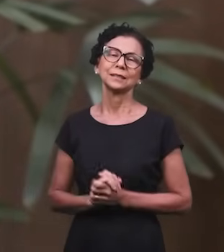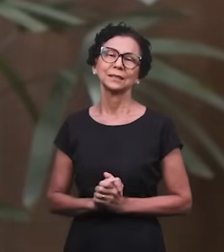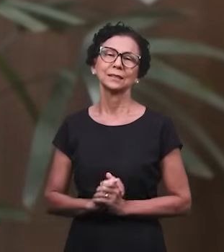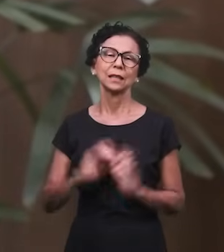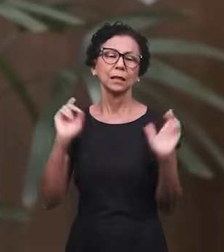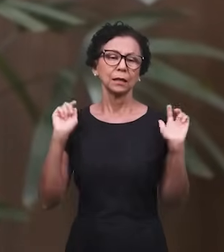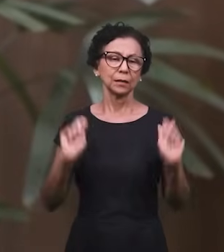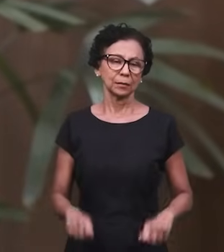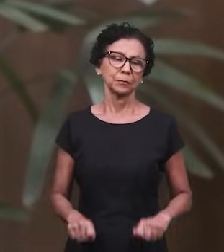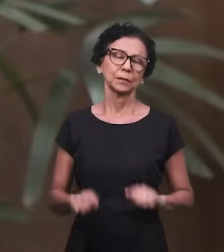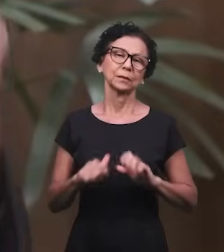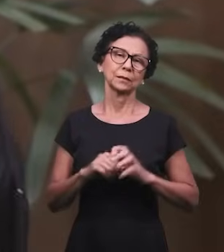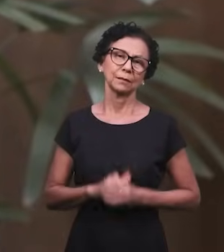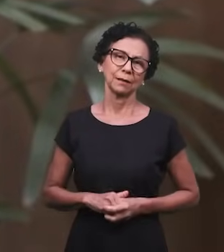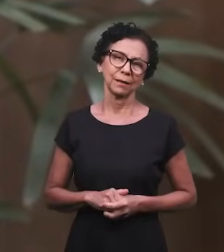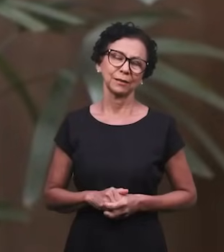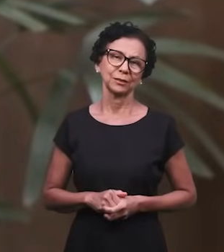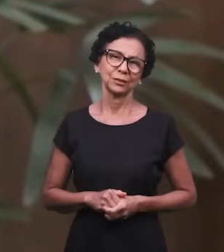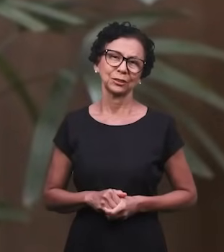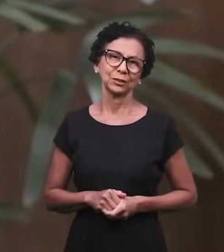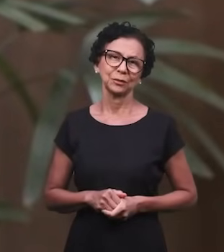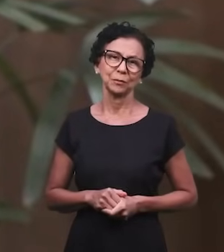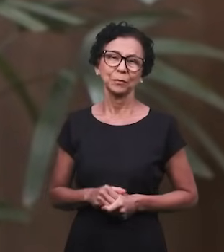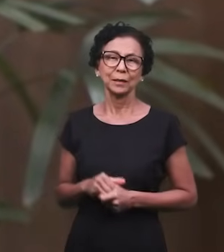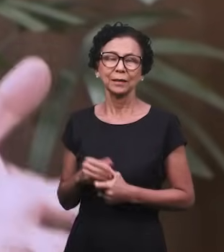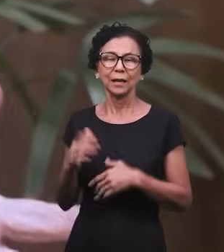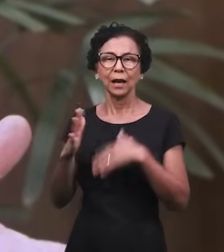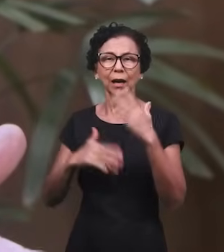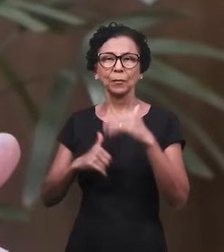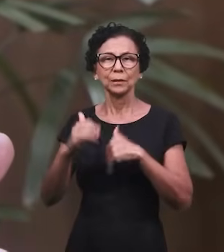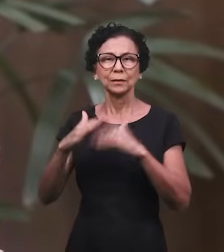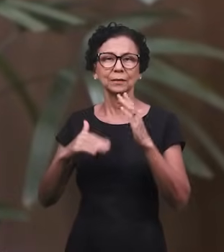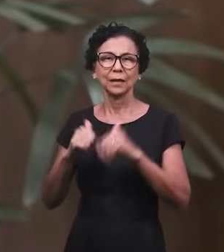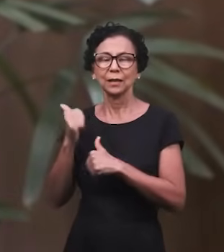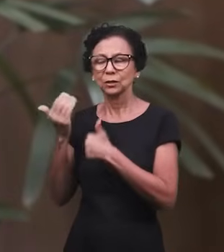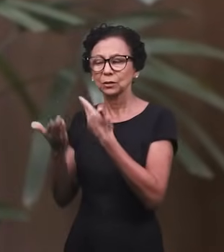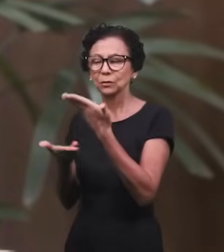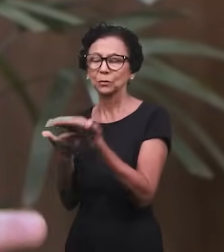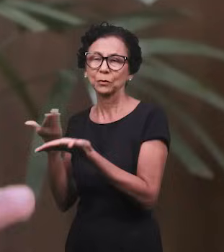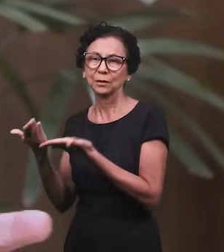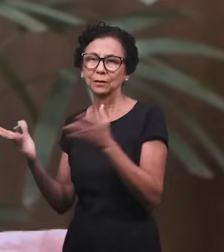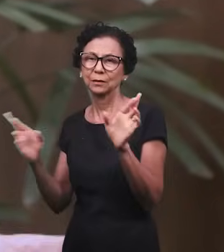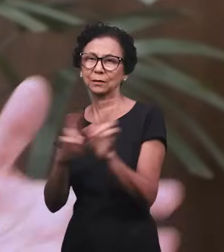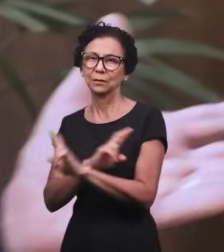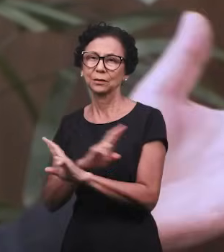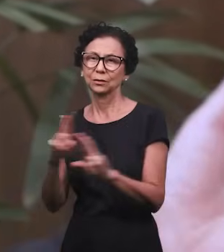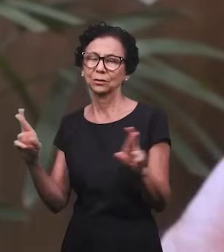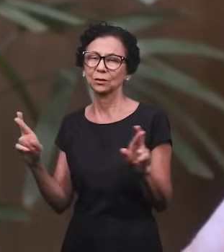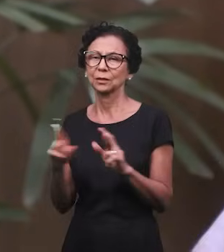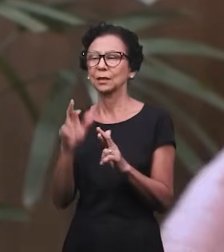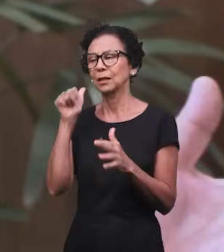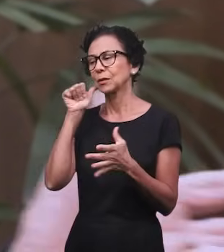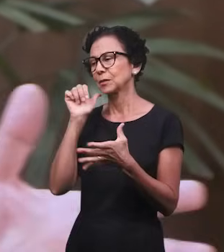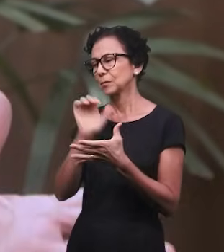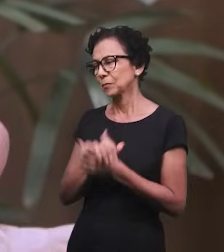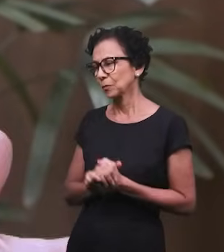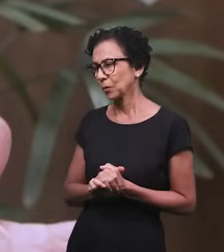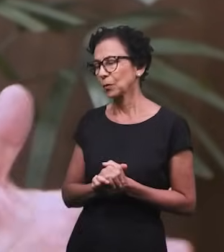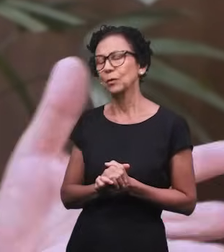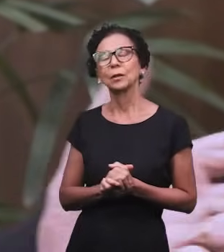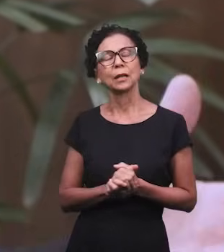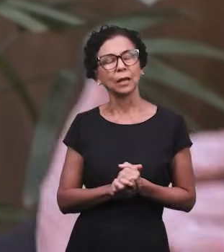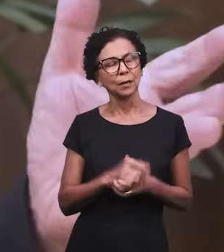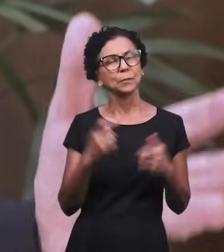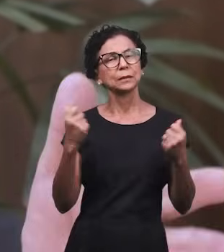capacidade em Cristo e espiritualmente falando para lidar com isso materialmente que é algo tudo que você tá falando tá